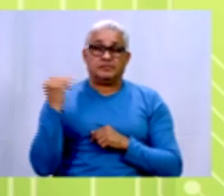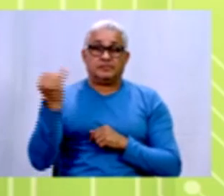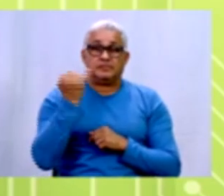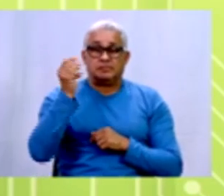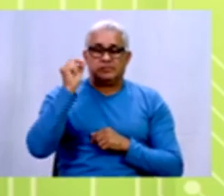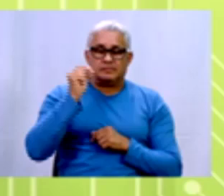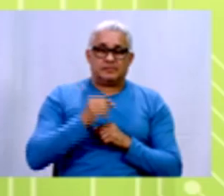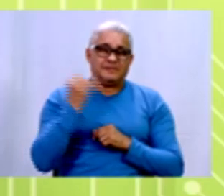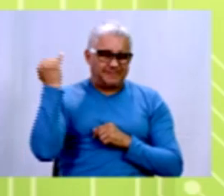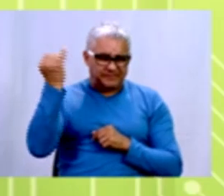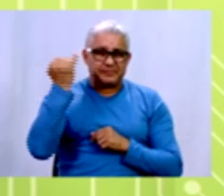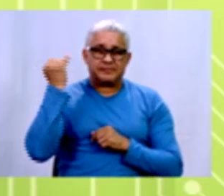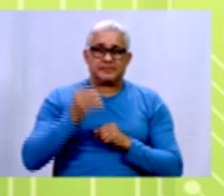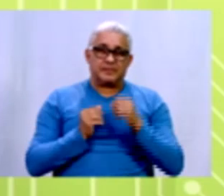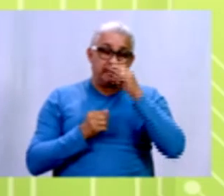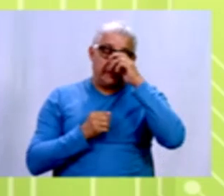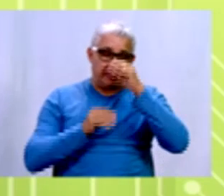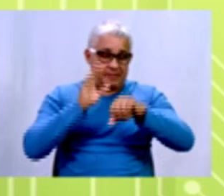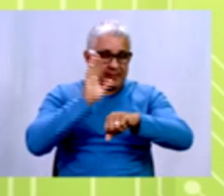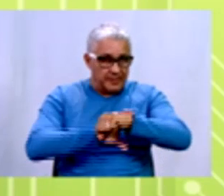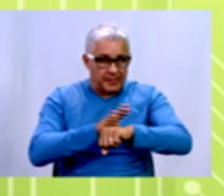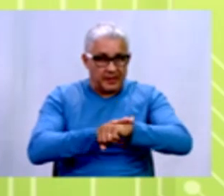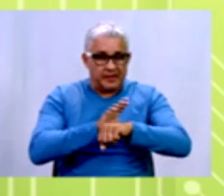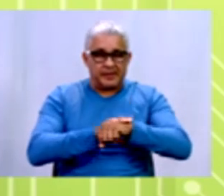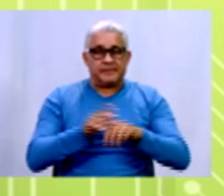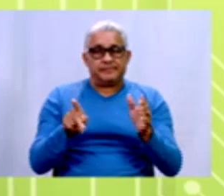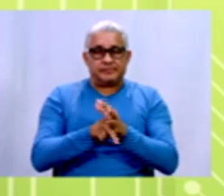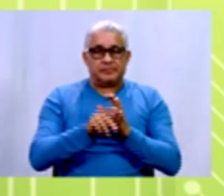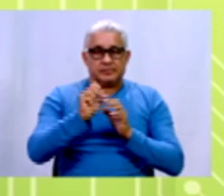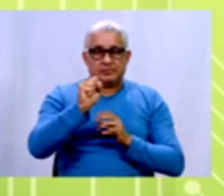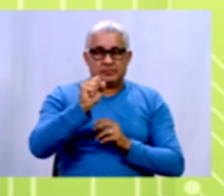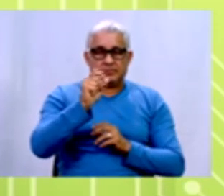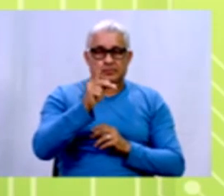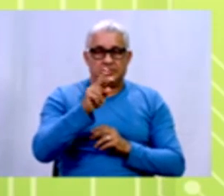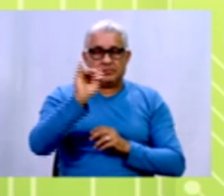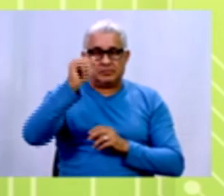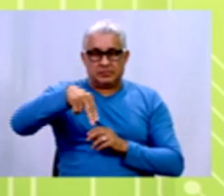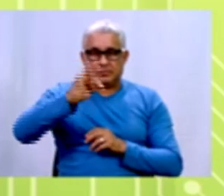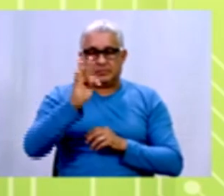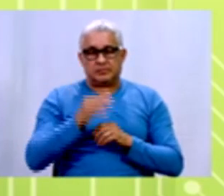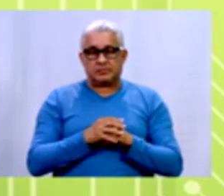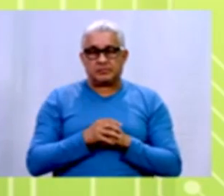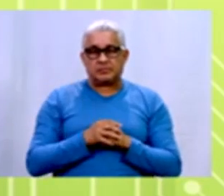importante, é fundamental esse tempo do sprint não